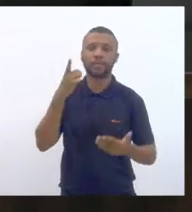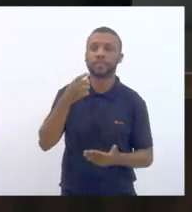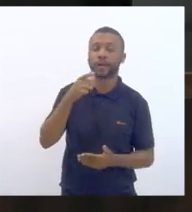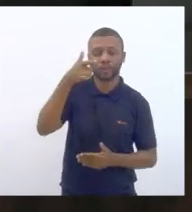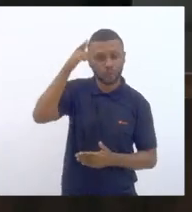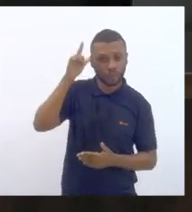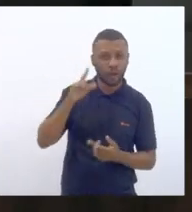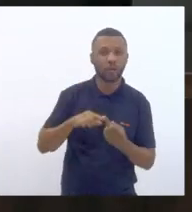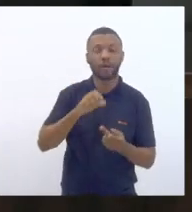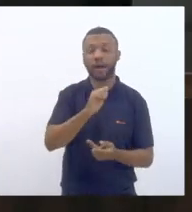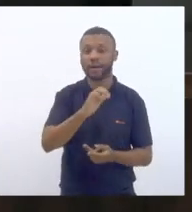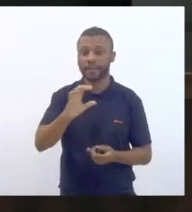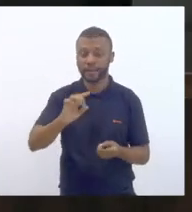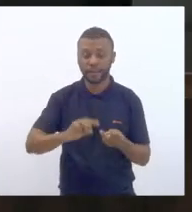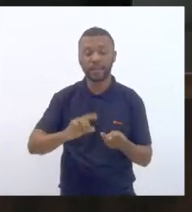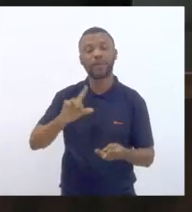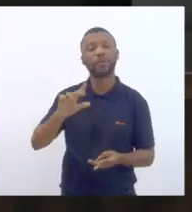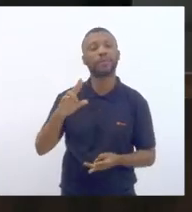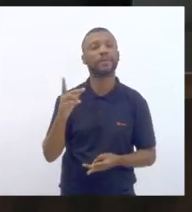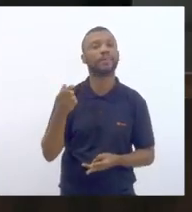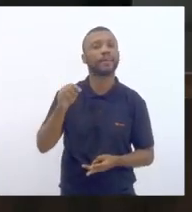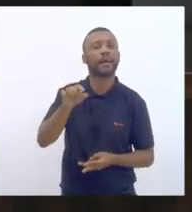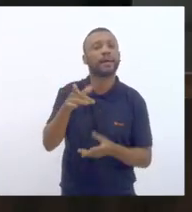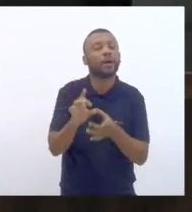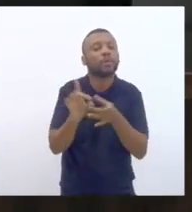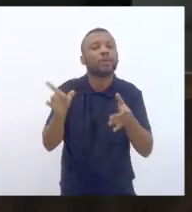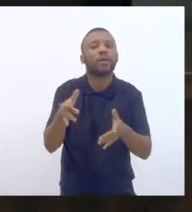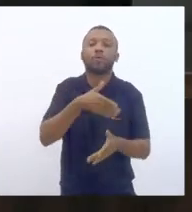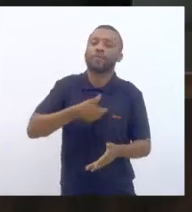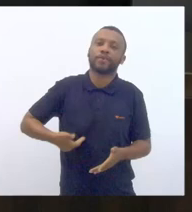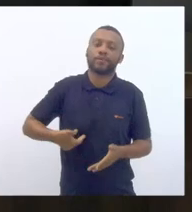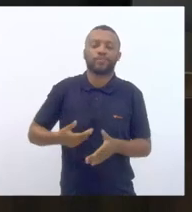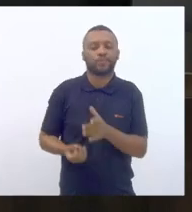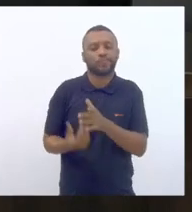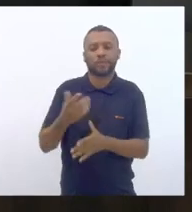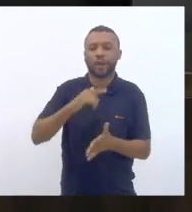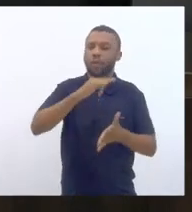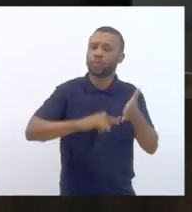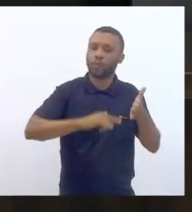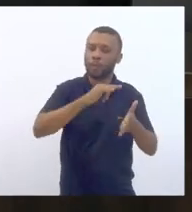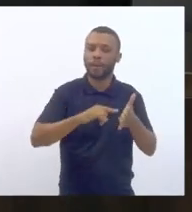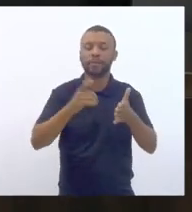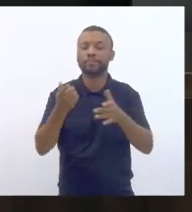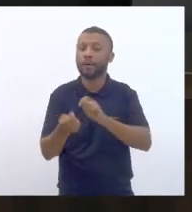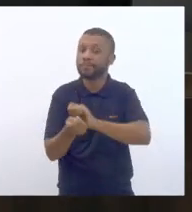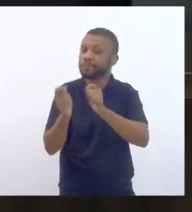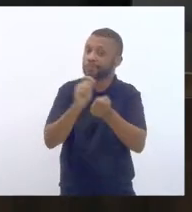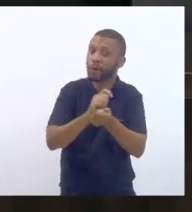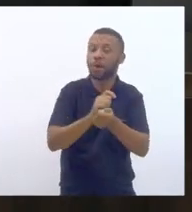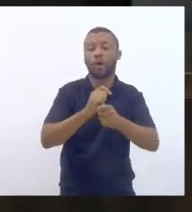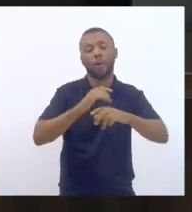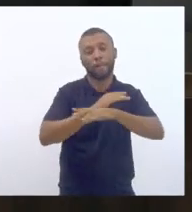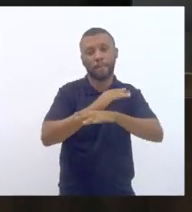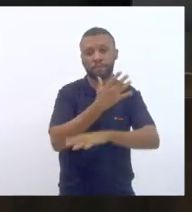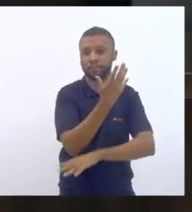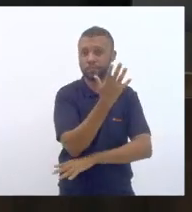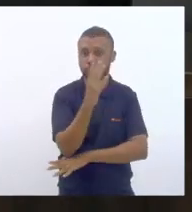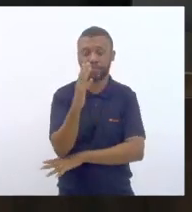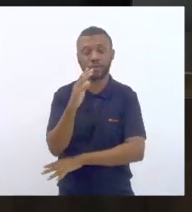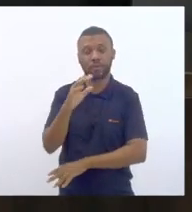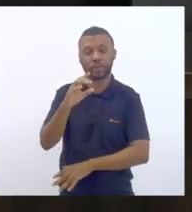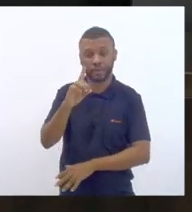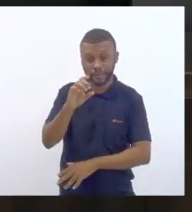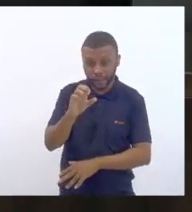Paulo, André Siciliano e Lucinha, que autoriza o Poder Executivo a instituir o documento de enquadramento urbanístico e ambiental DEUA, a